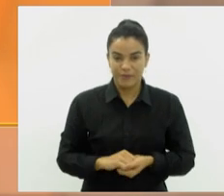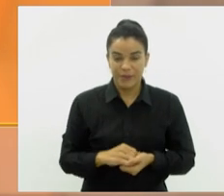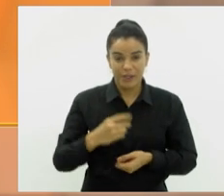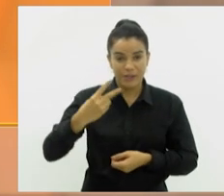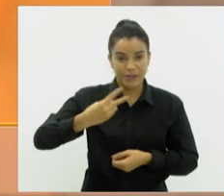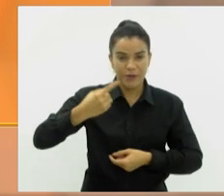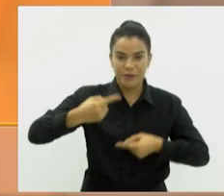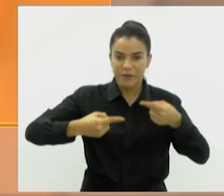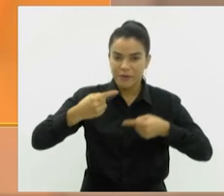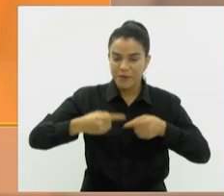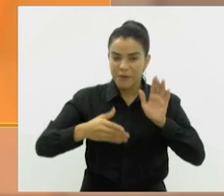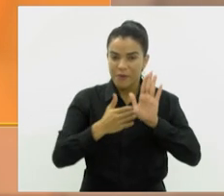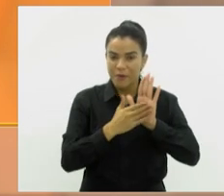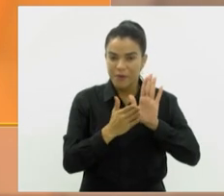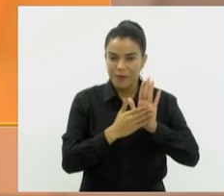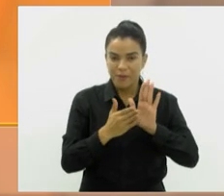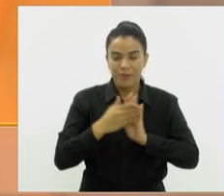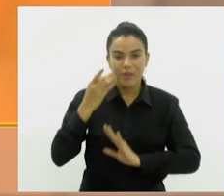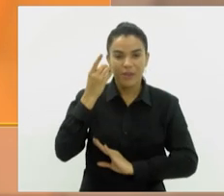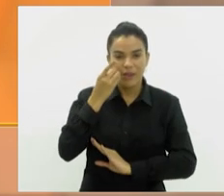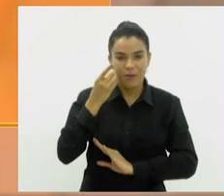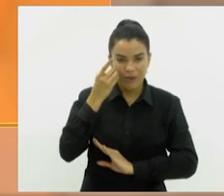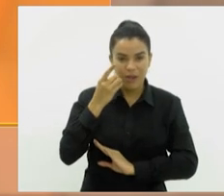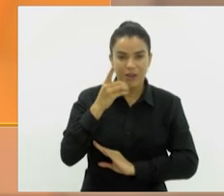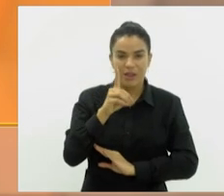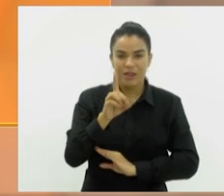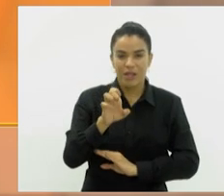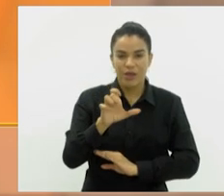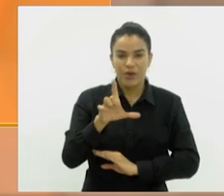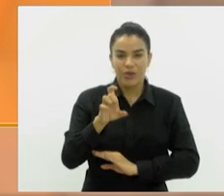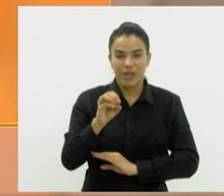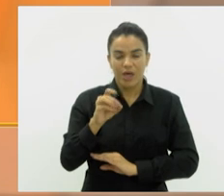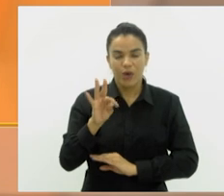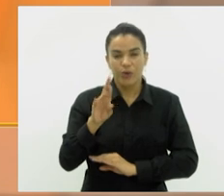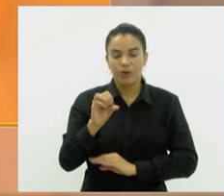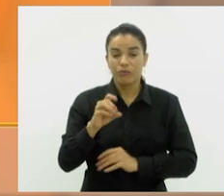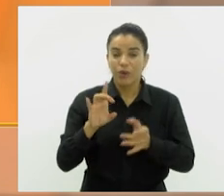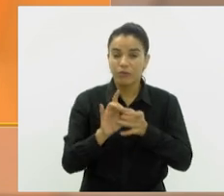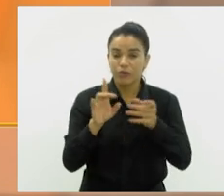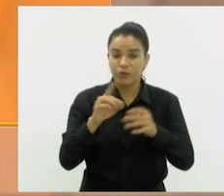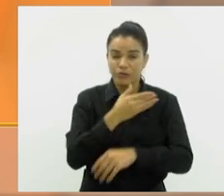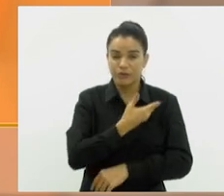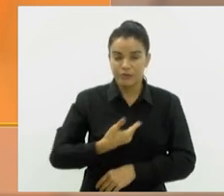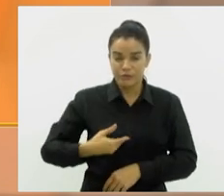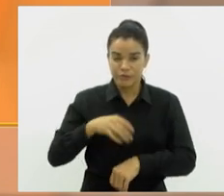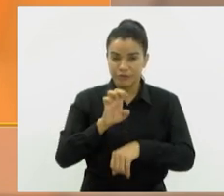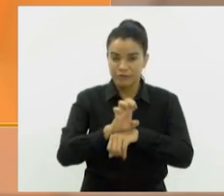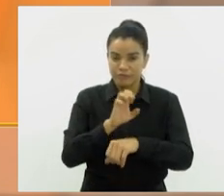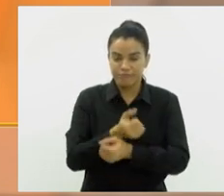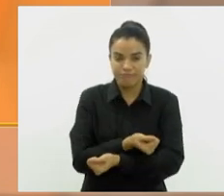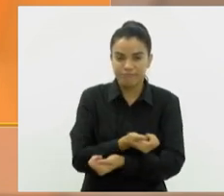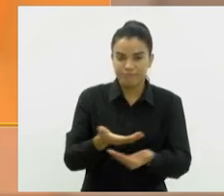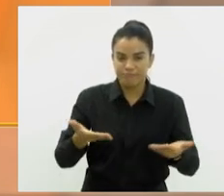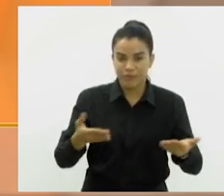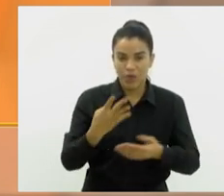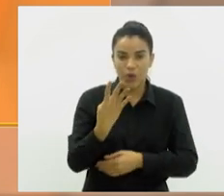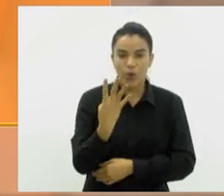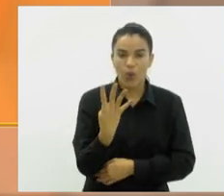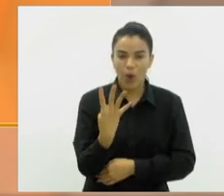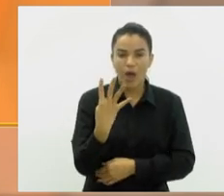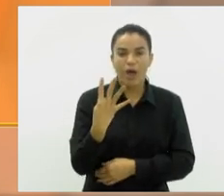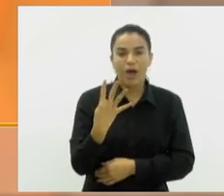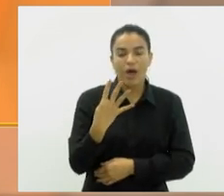segundo a discussão proposta do deputado Dr deodalto que autoriza o governo do estado a disponibilizar quatro